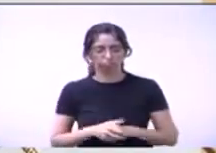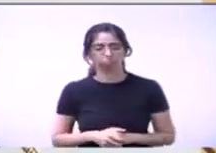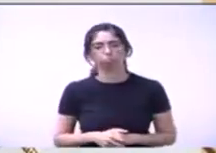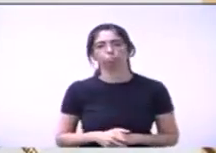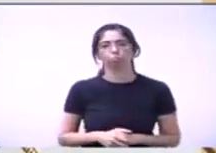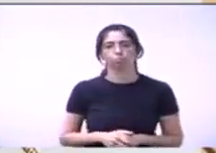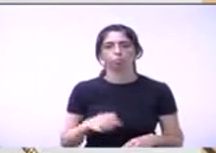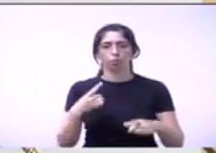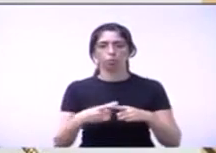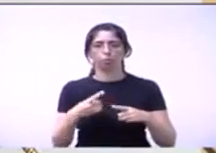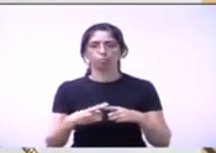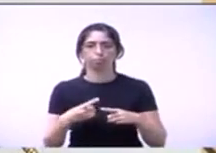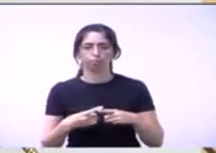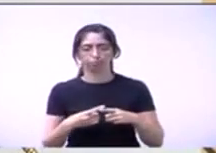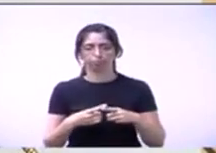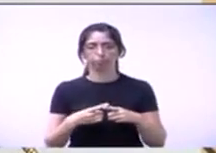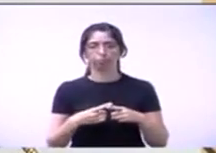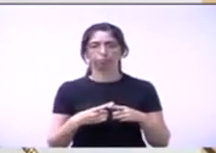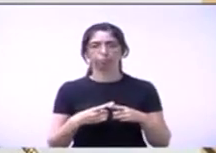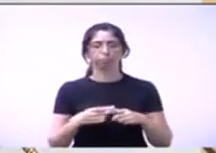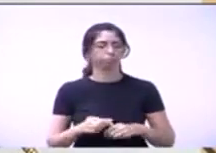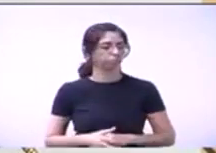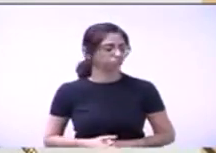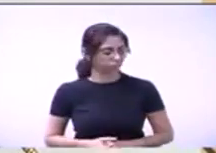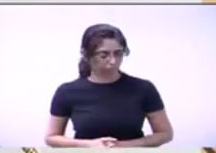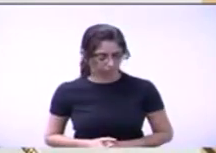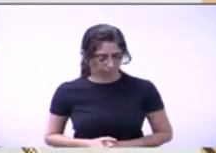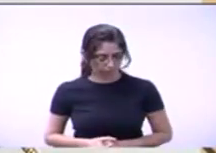né, foi colocado o...